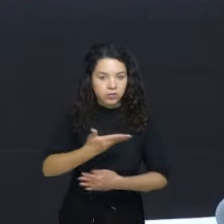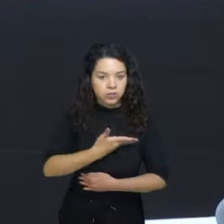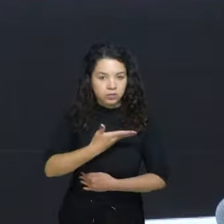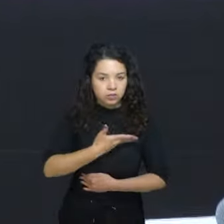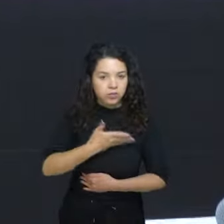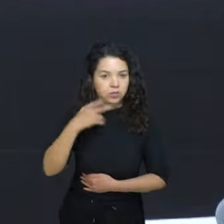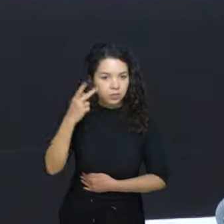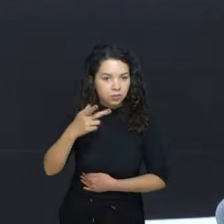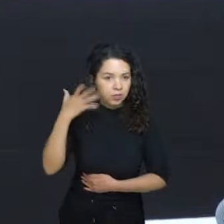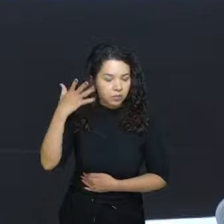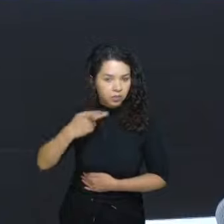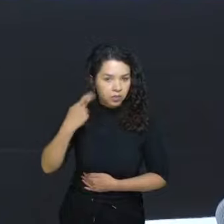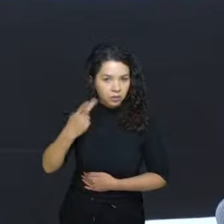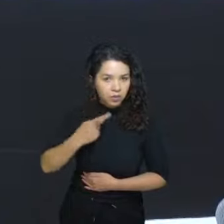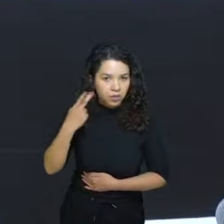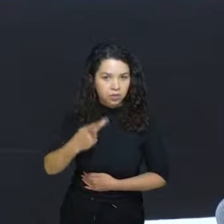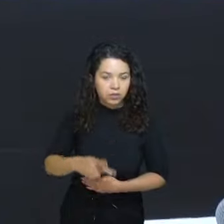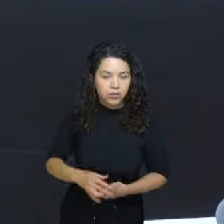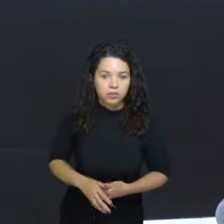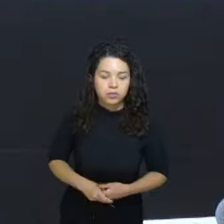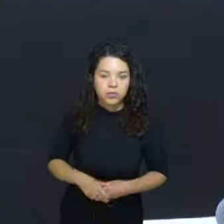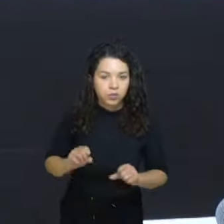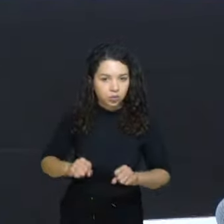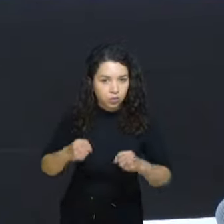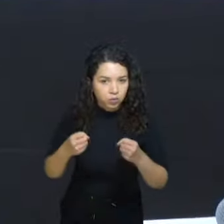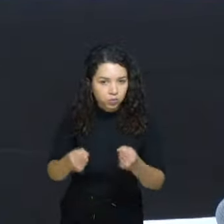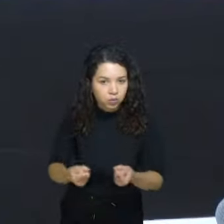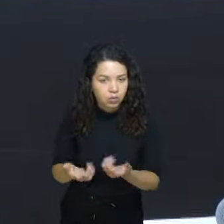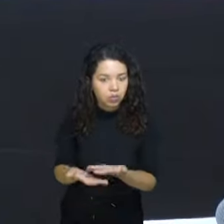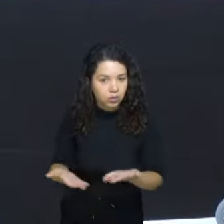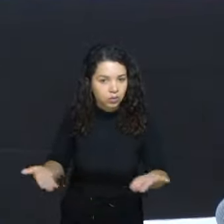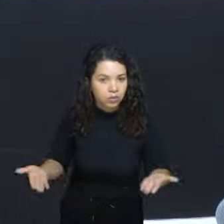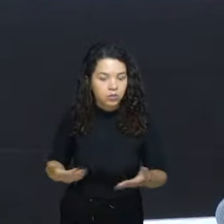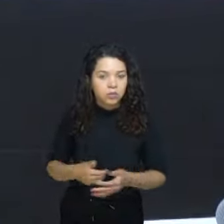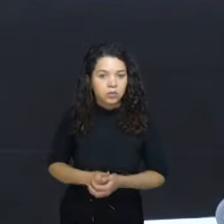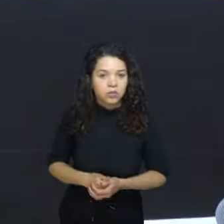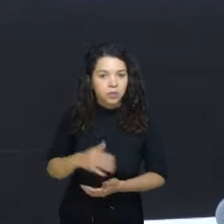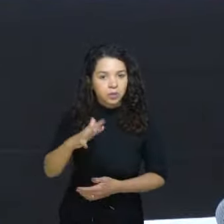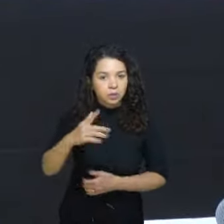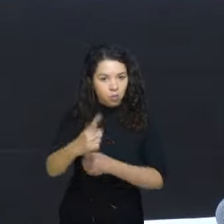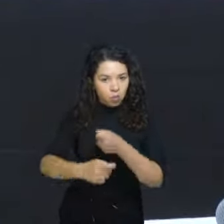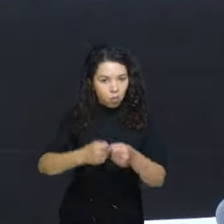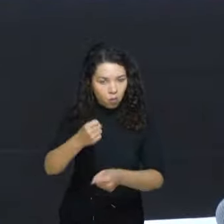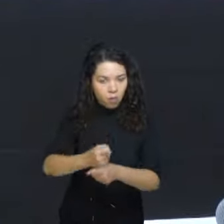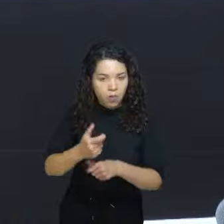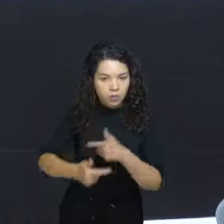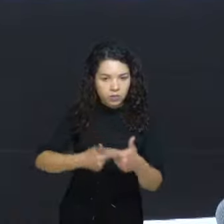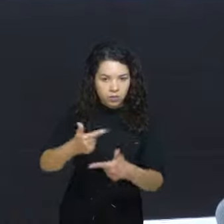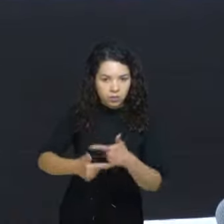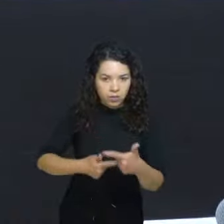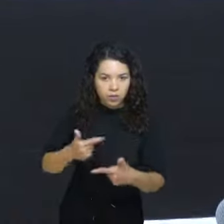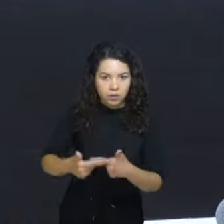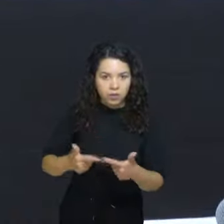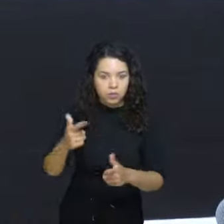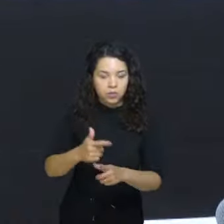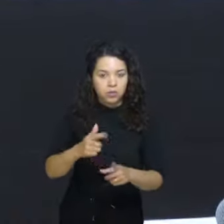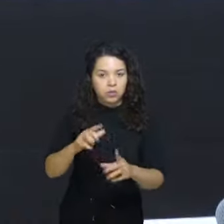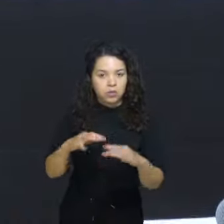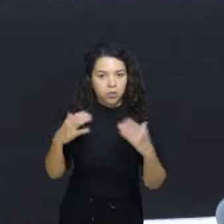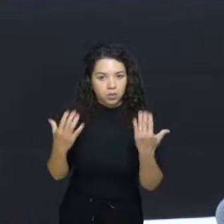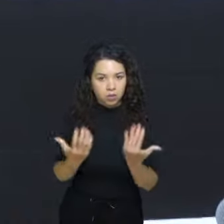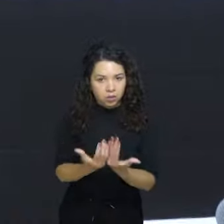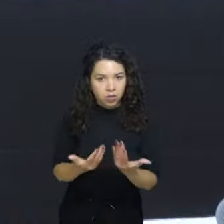Parlamento que de uma forma tão dedicada há aproximadamente um ano vem fazendo um trabalho para que esse congresso possa ser